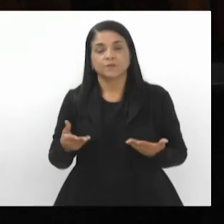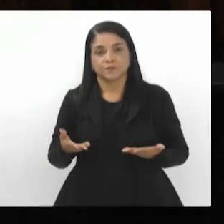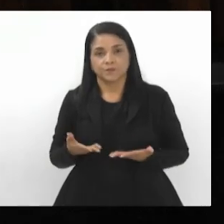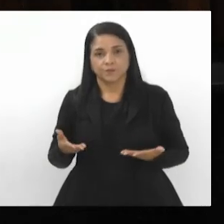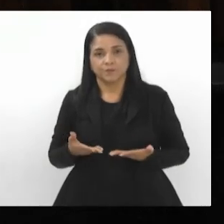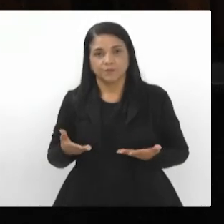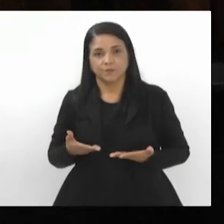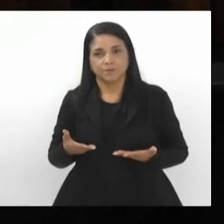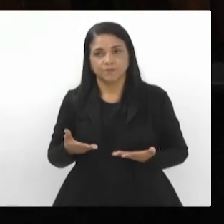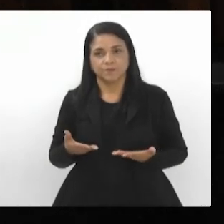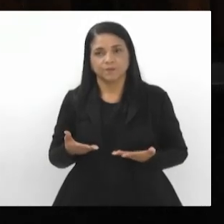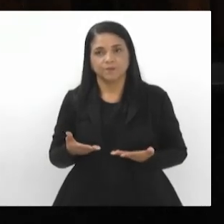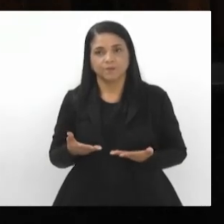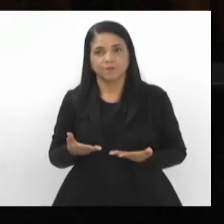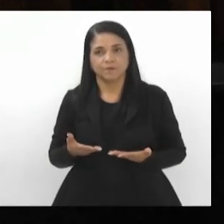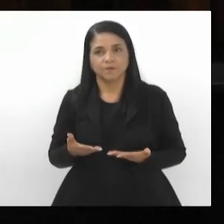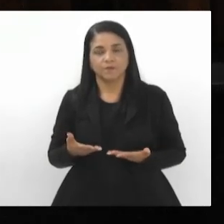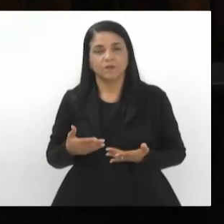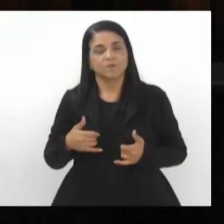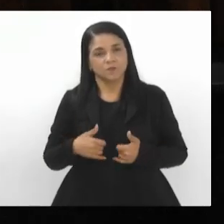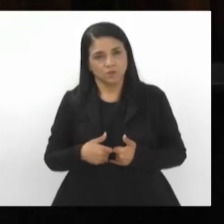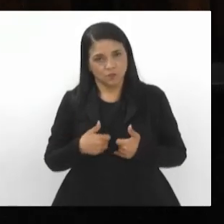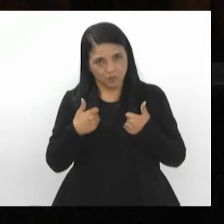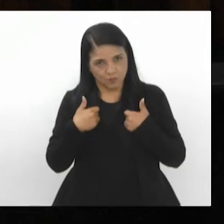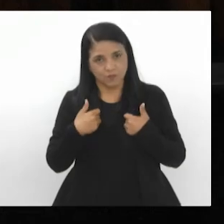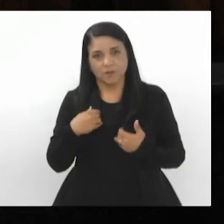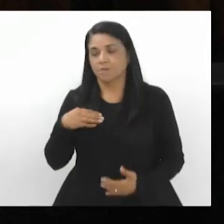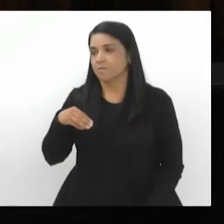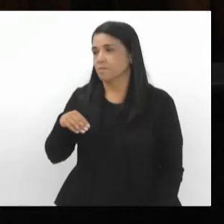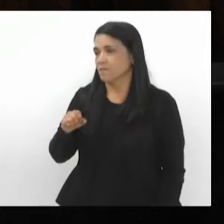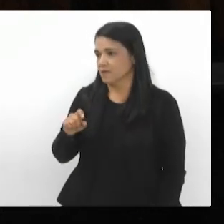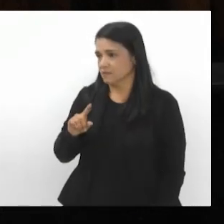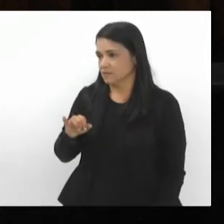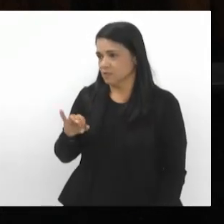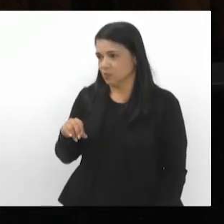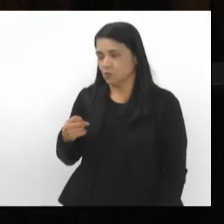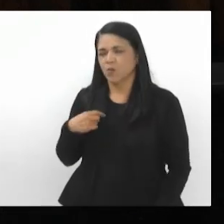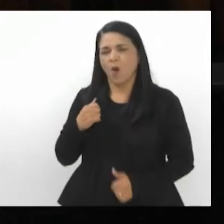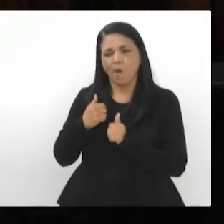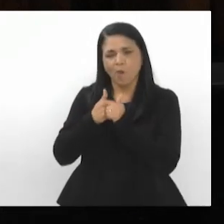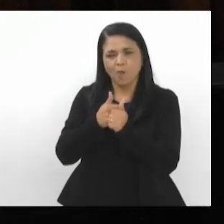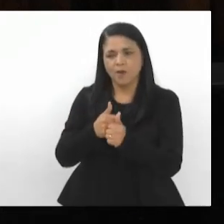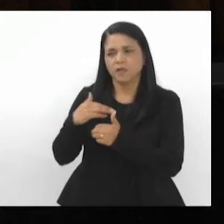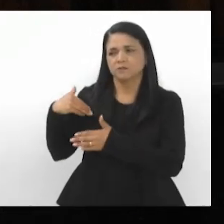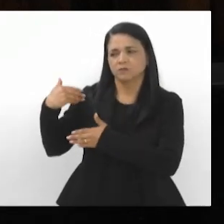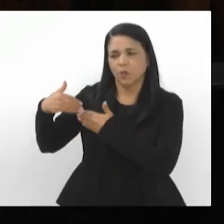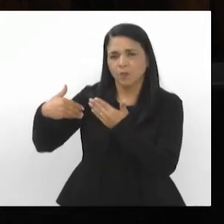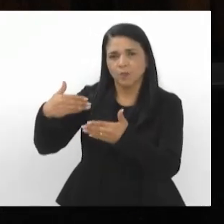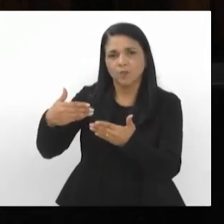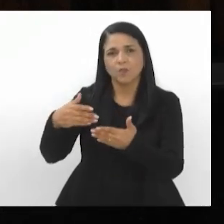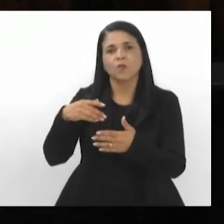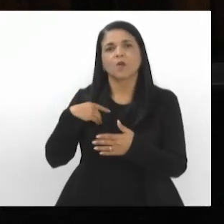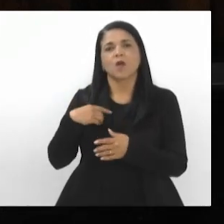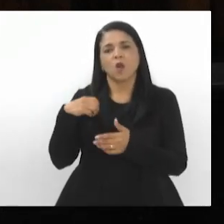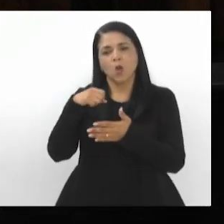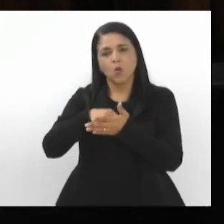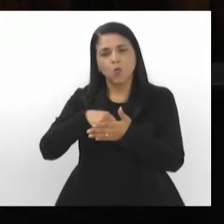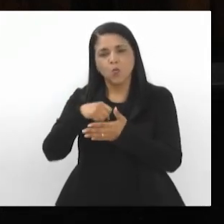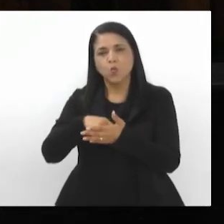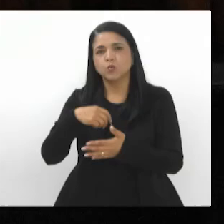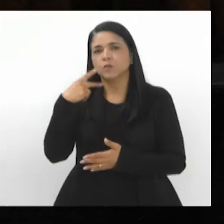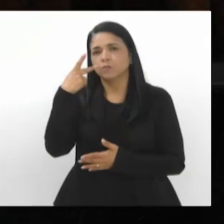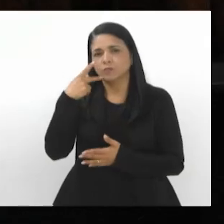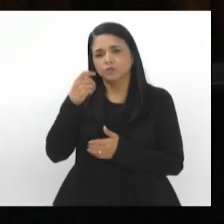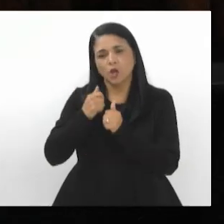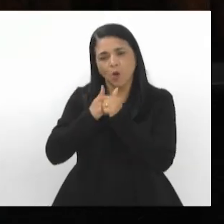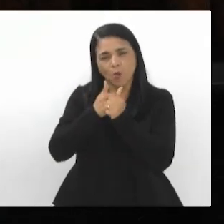hoje, é muita honra, sabe, Mazinho? Eu acompanhei toda a sua trajetória, acompanhei toda a sua luta política,